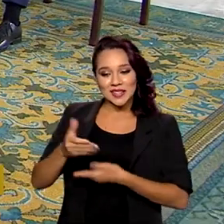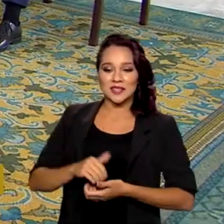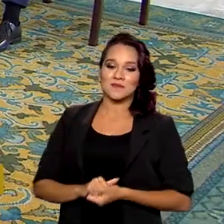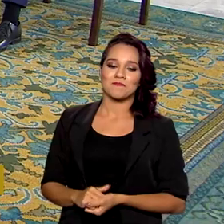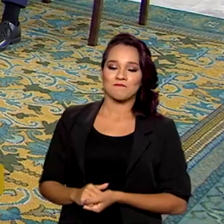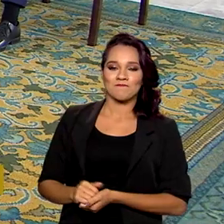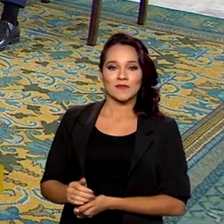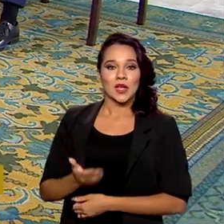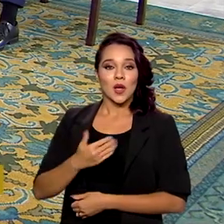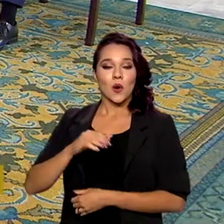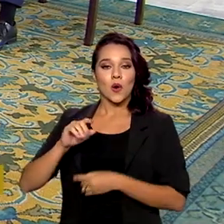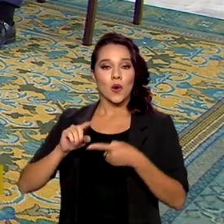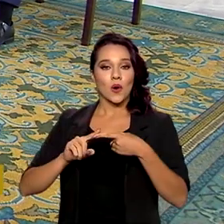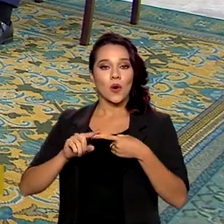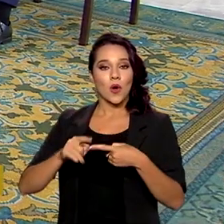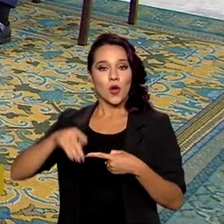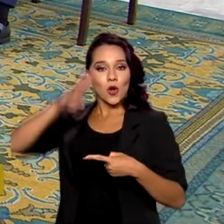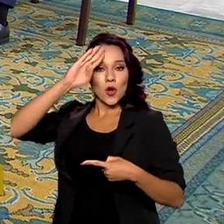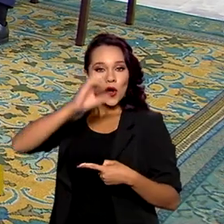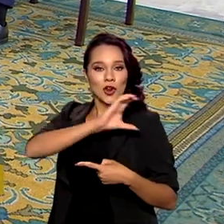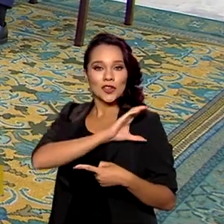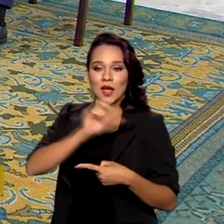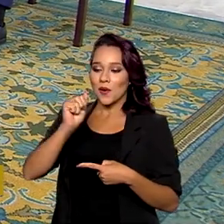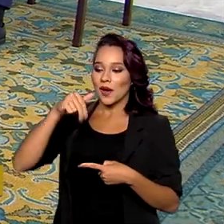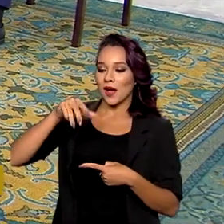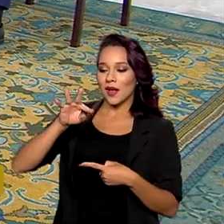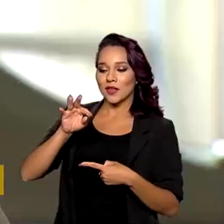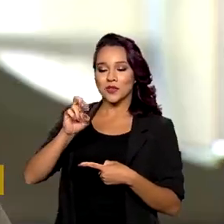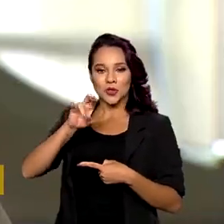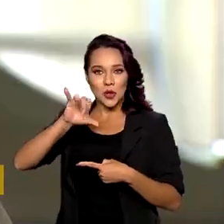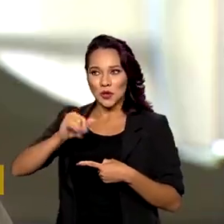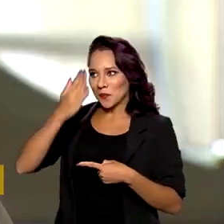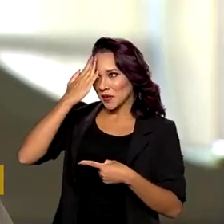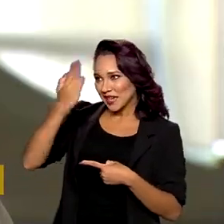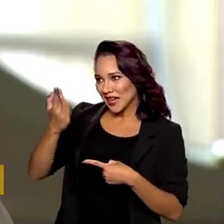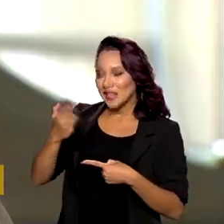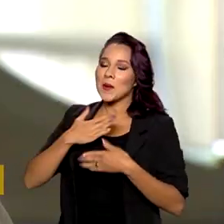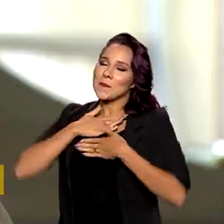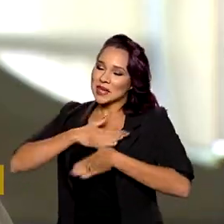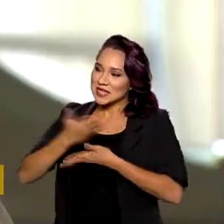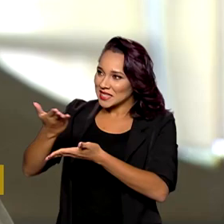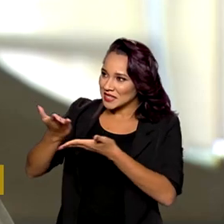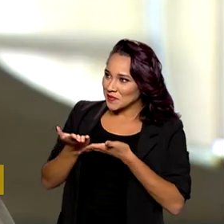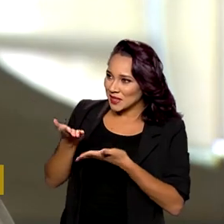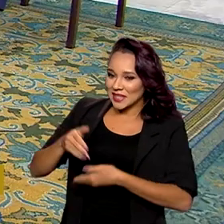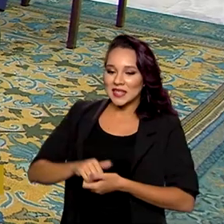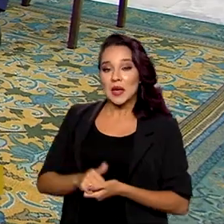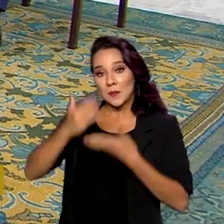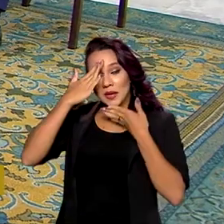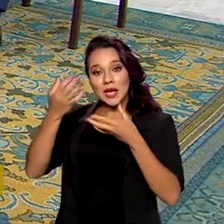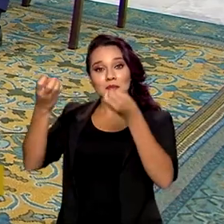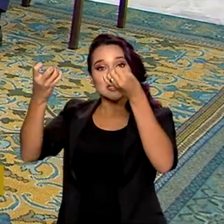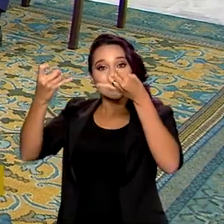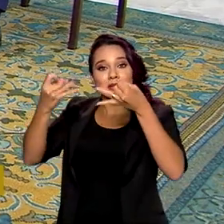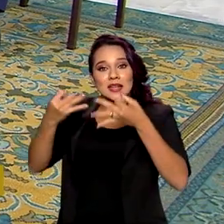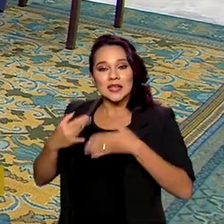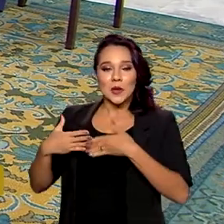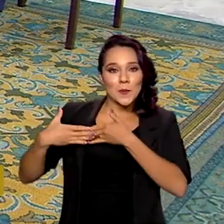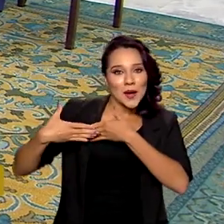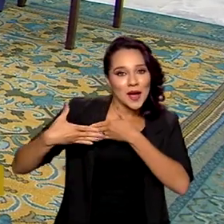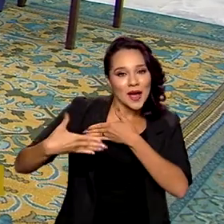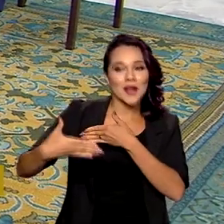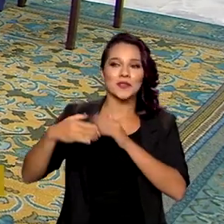Tenente Coronel Antônio Marcos Moraes. Obrigado, Coronel. Foi um prazer receber o senhor aqui. Obrigado pelas explicações aqui ao longo do